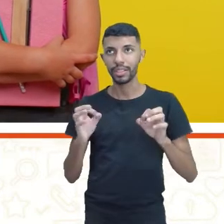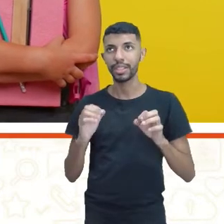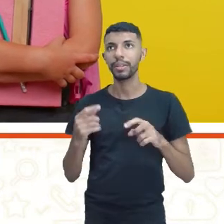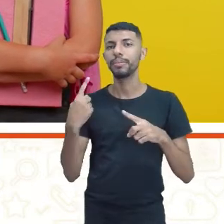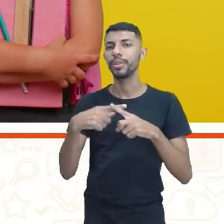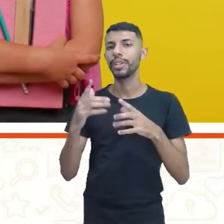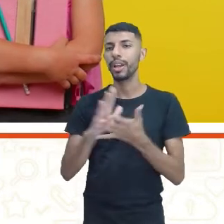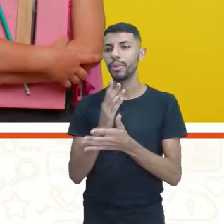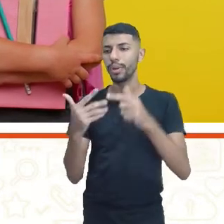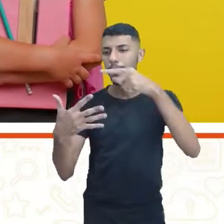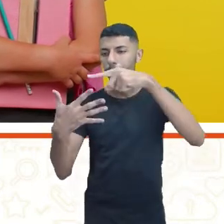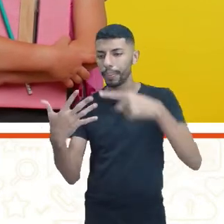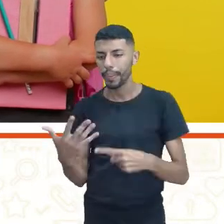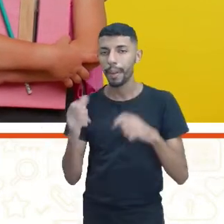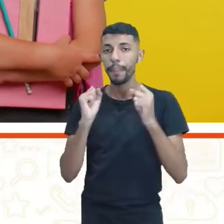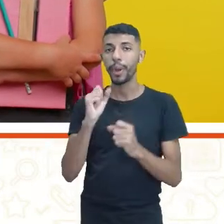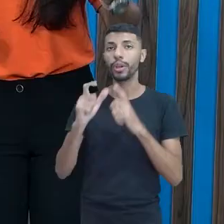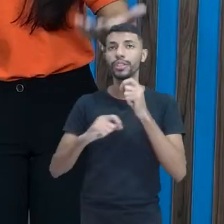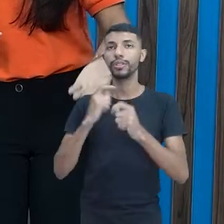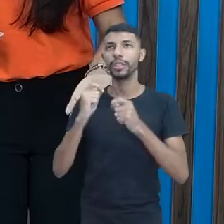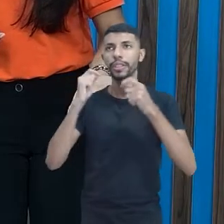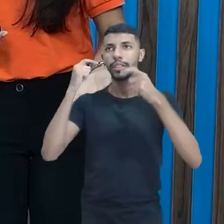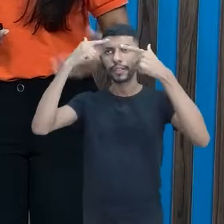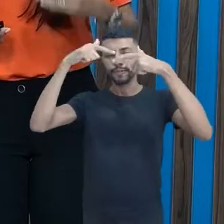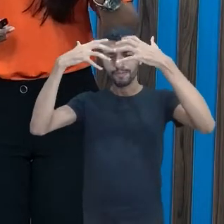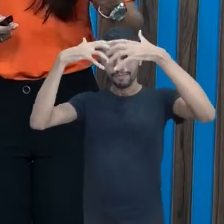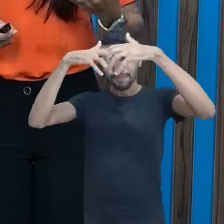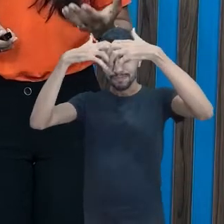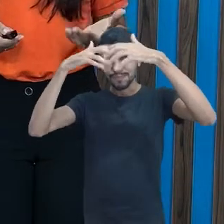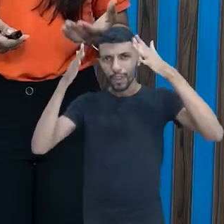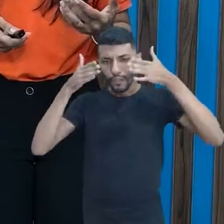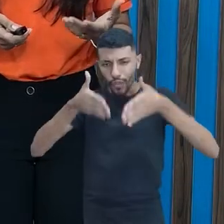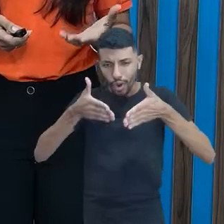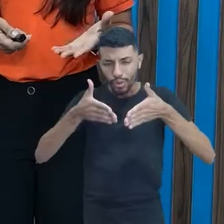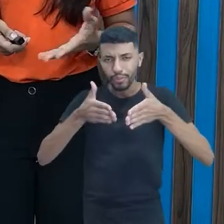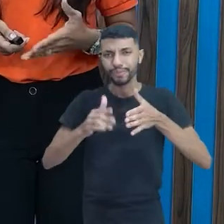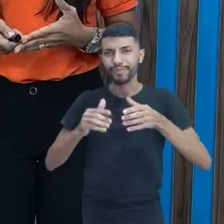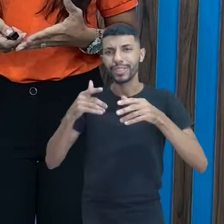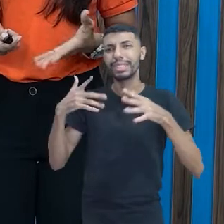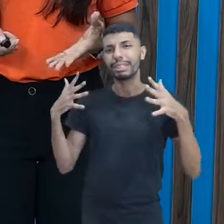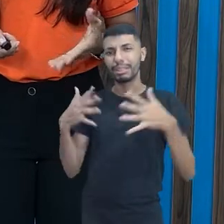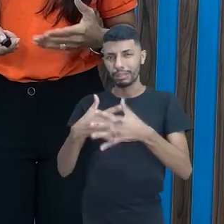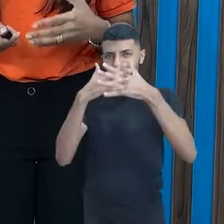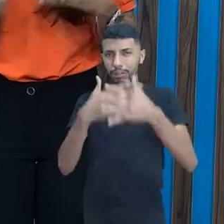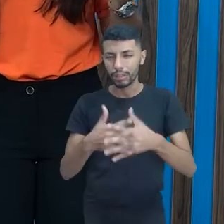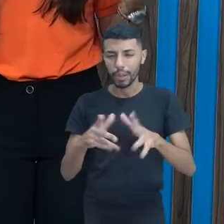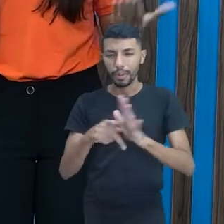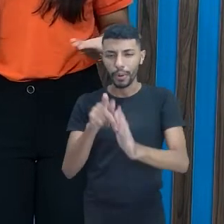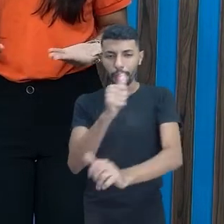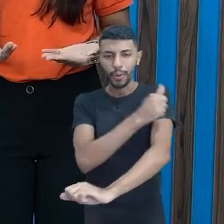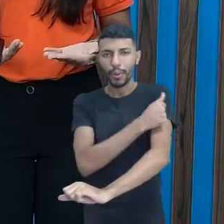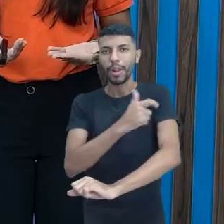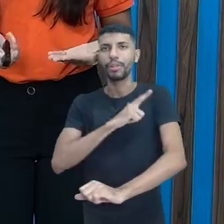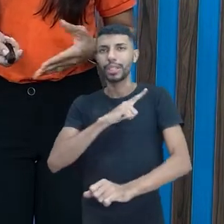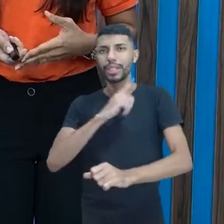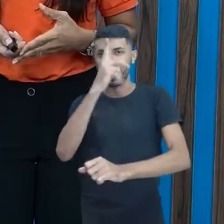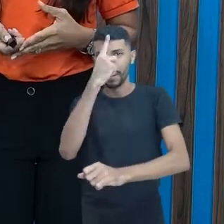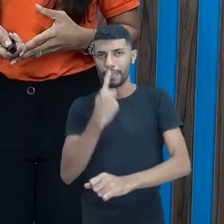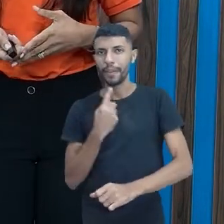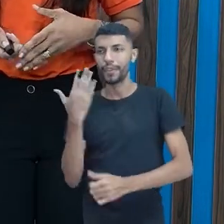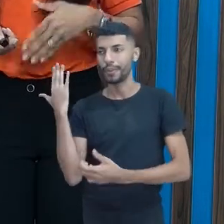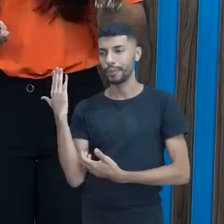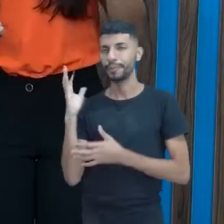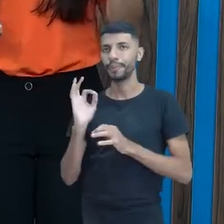aspectos podem de verdade fazer com que a manutenção do foco seja muito mais complicada para esse estudante que tem esse perfil,